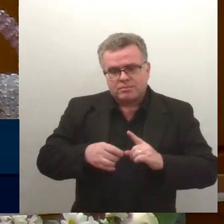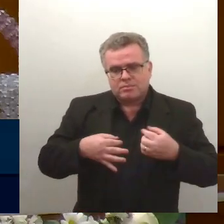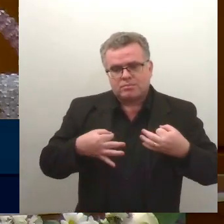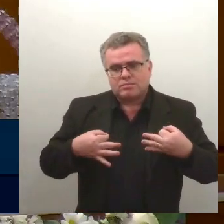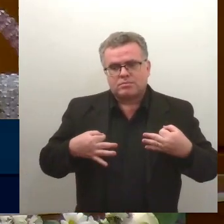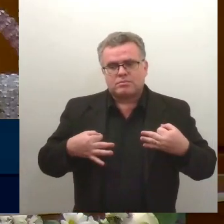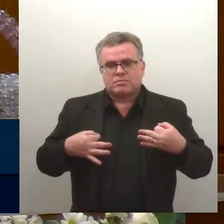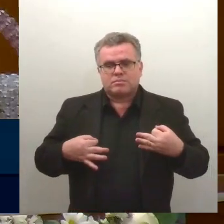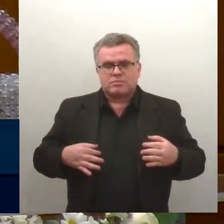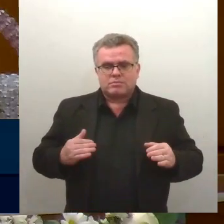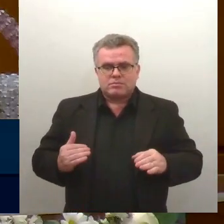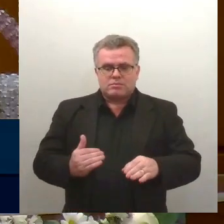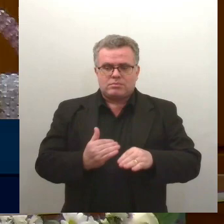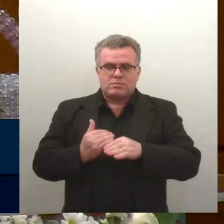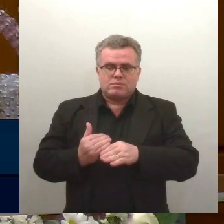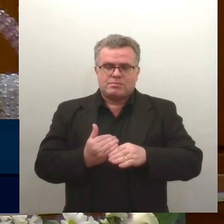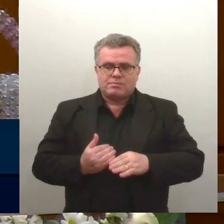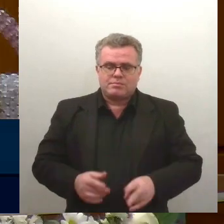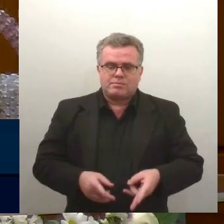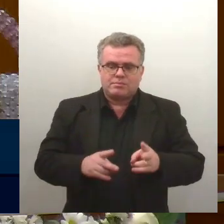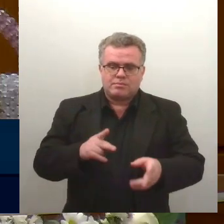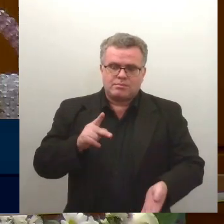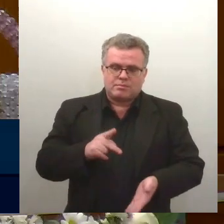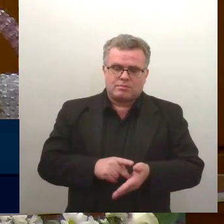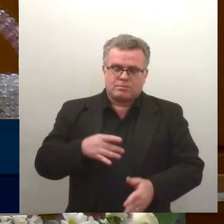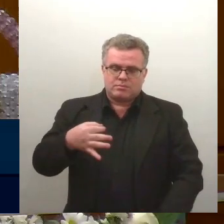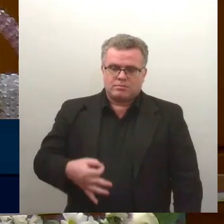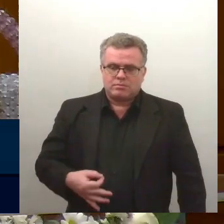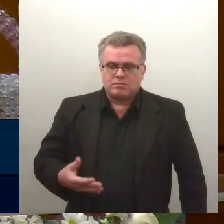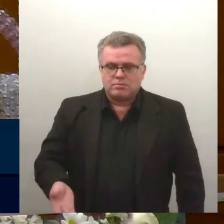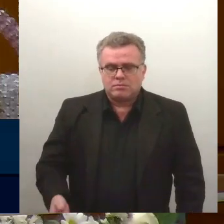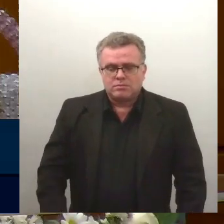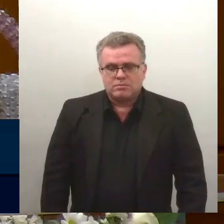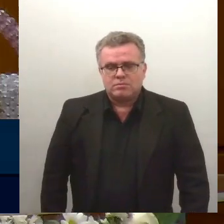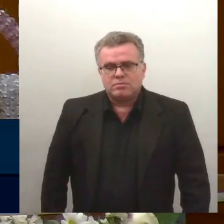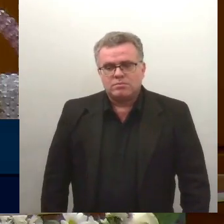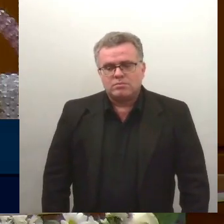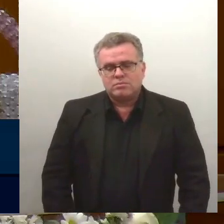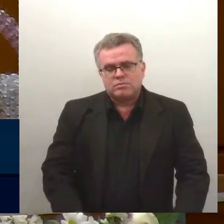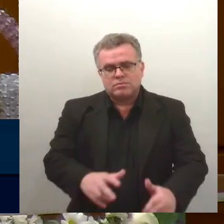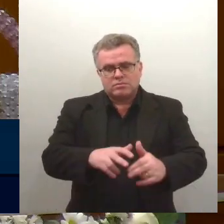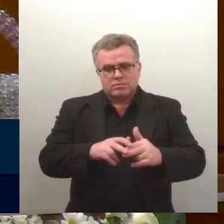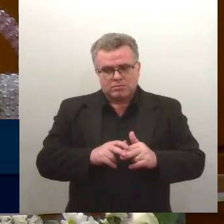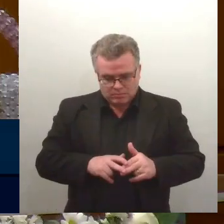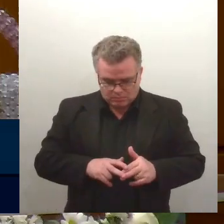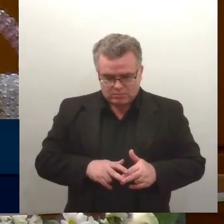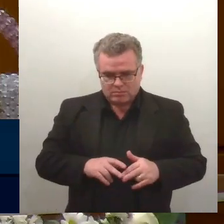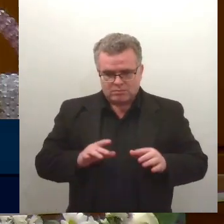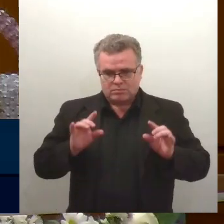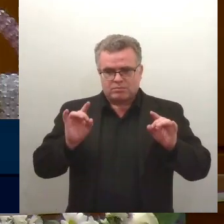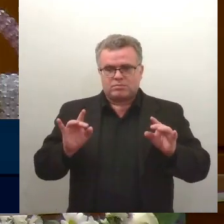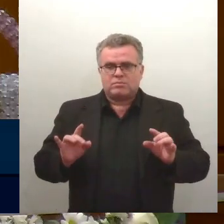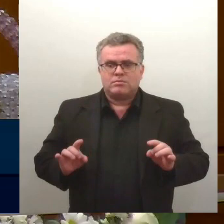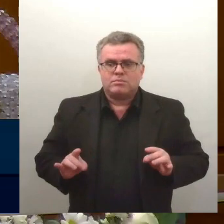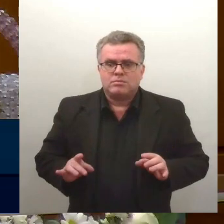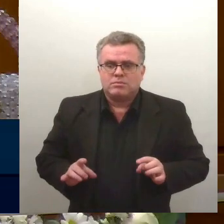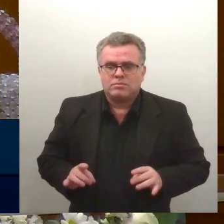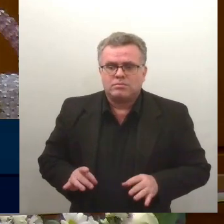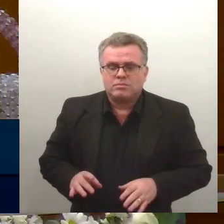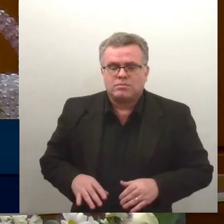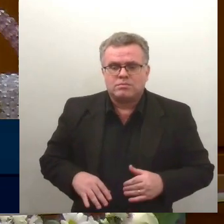e fraterna. Neste período em especial em que temos ataques aos regimes